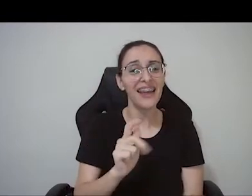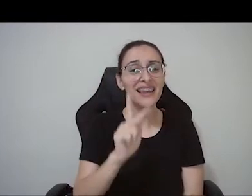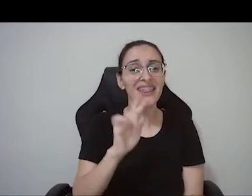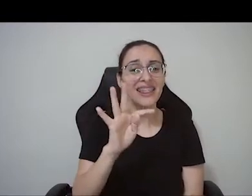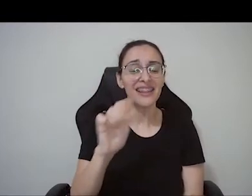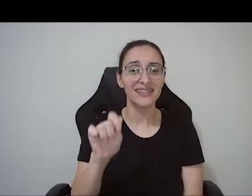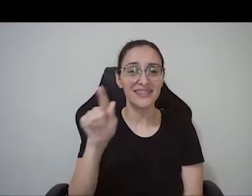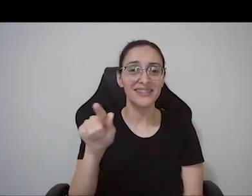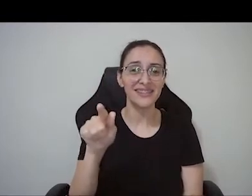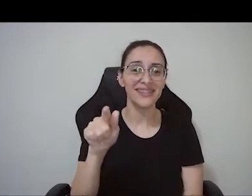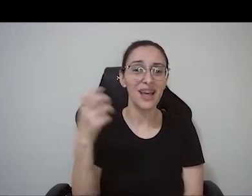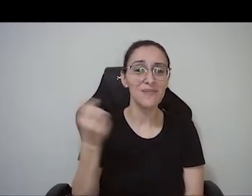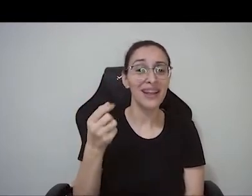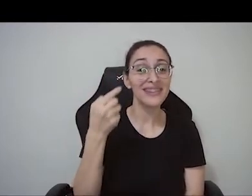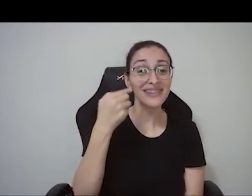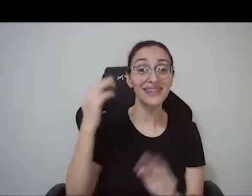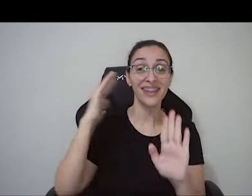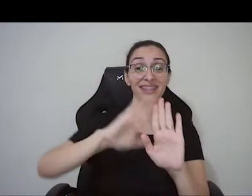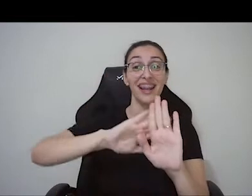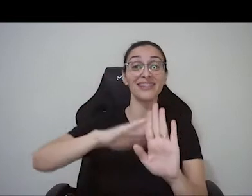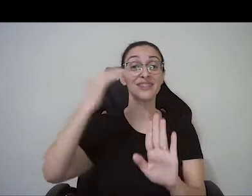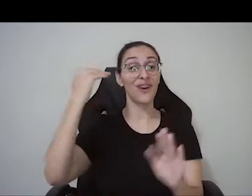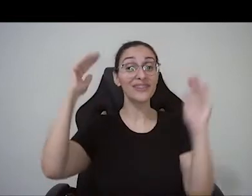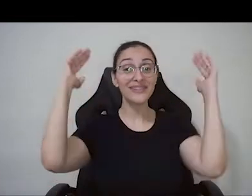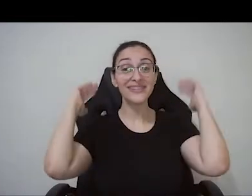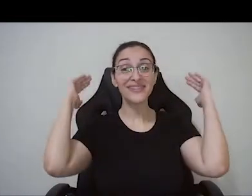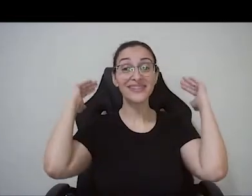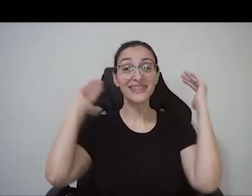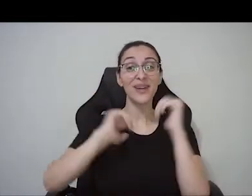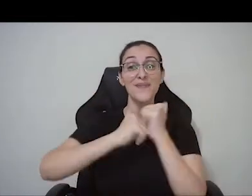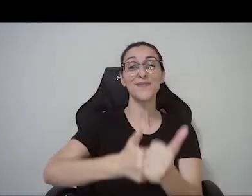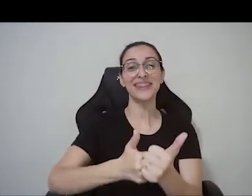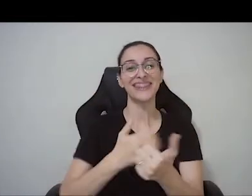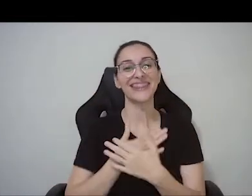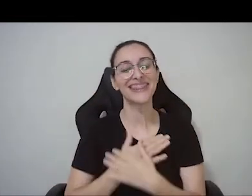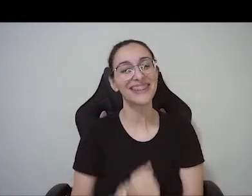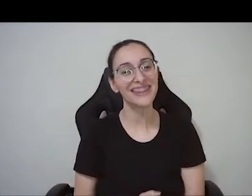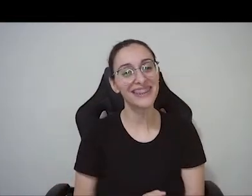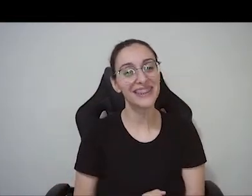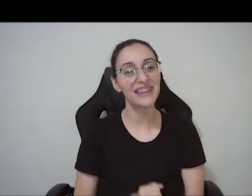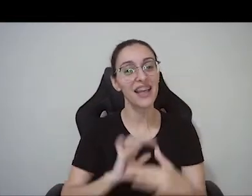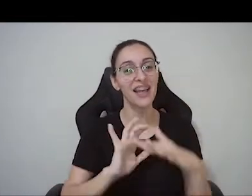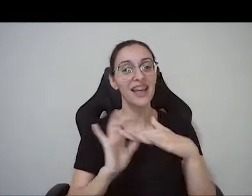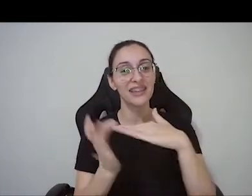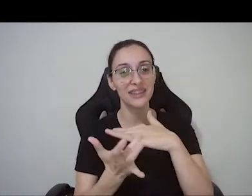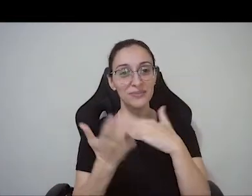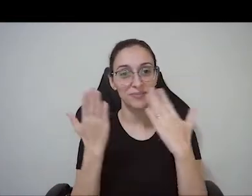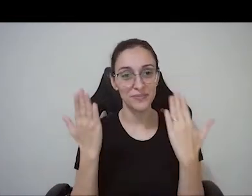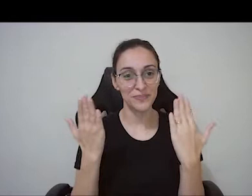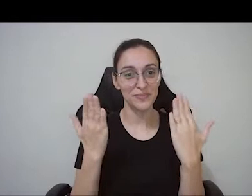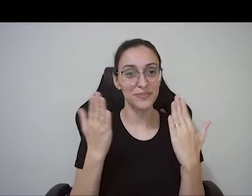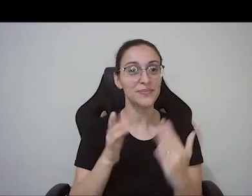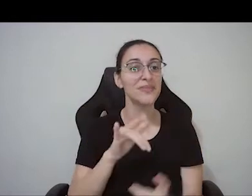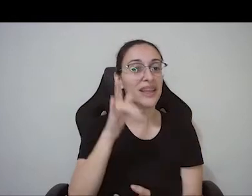ela tá aqui atrás da câmera comigo, me acompanhando. Minhas redes sociais estão aqui, meu LinkedIn,